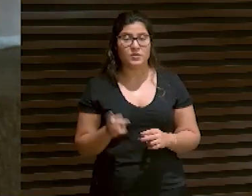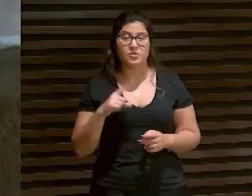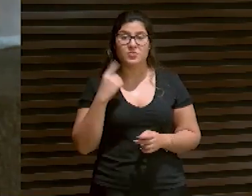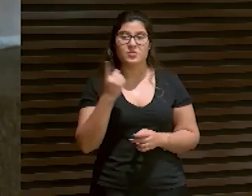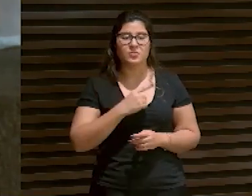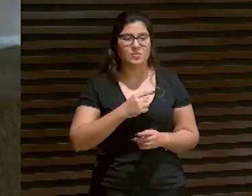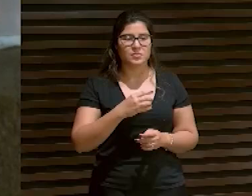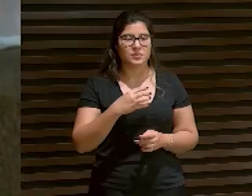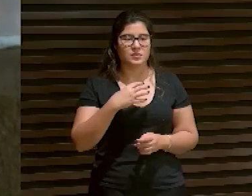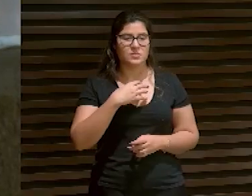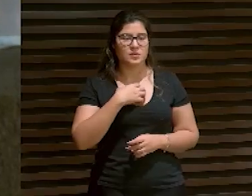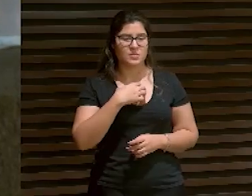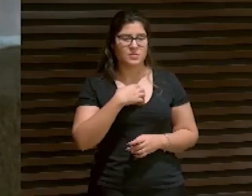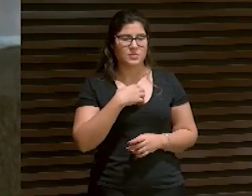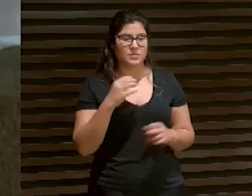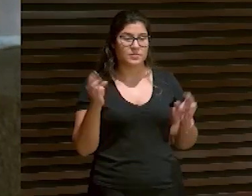Senhor?